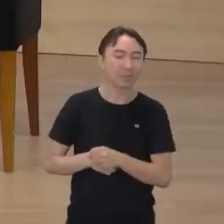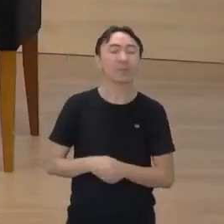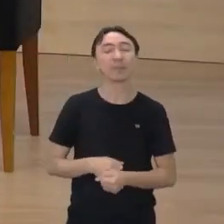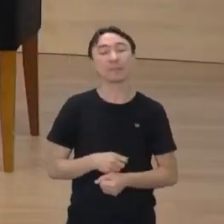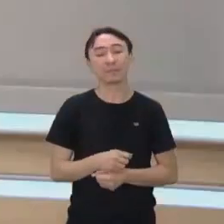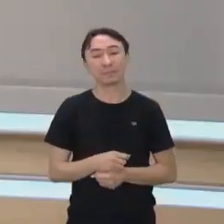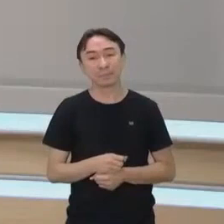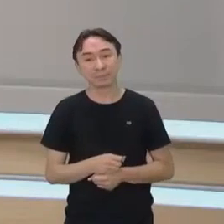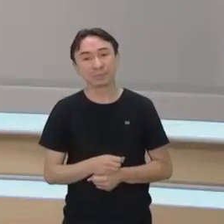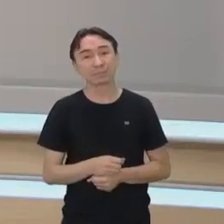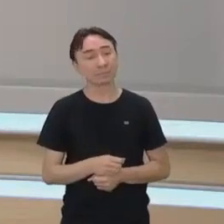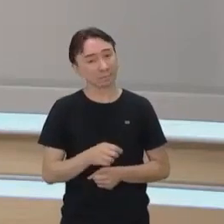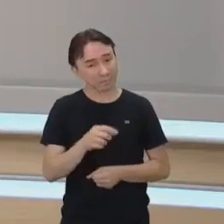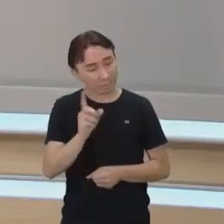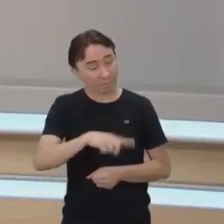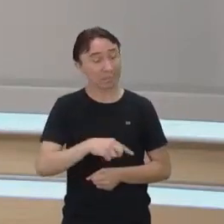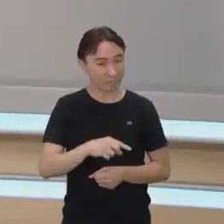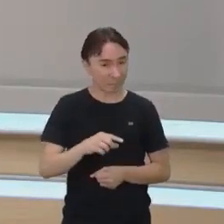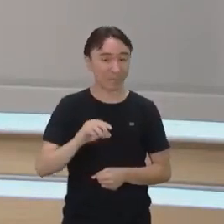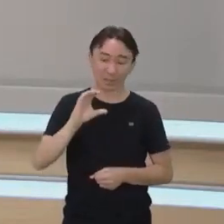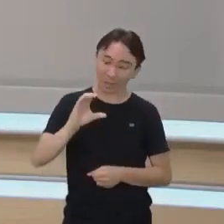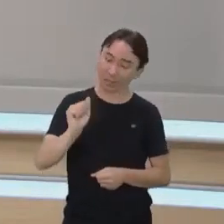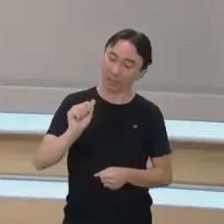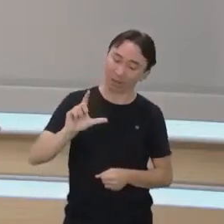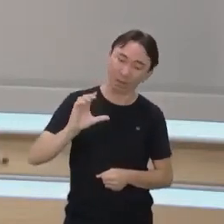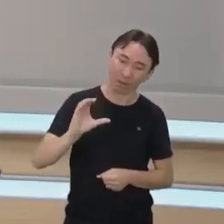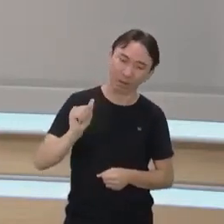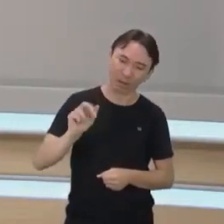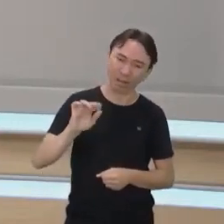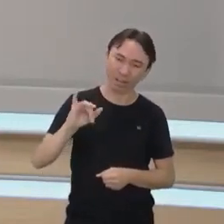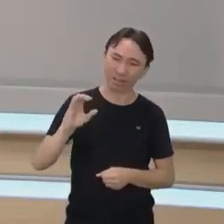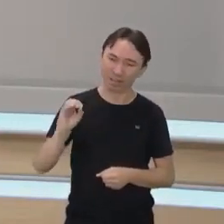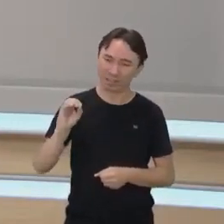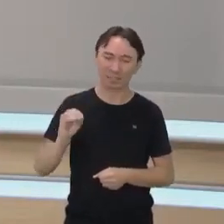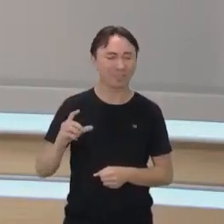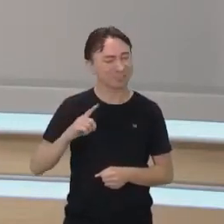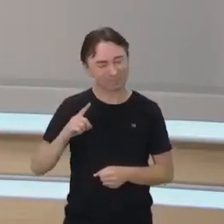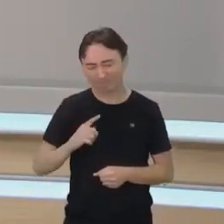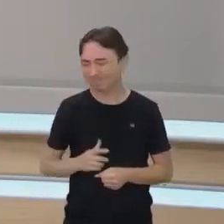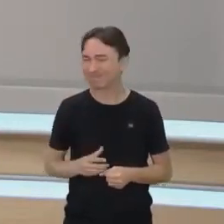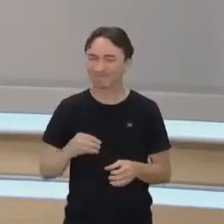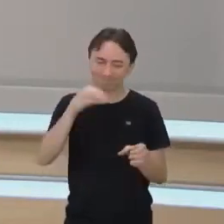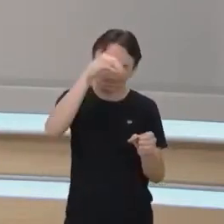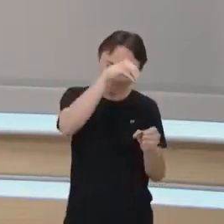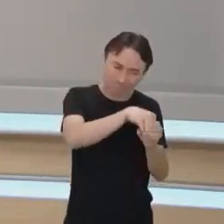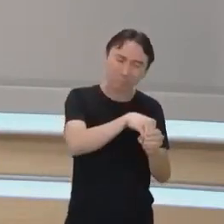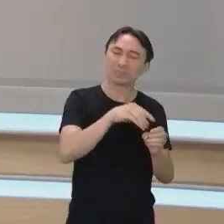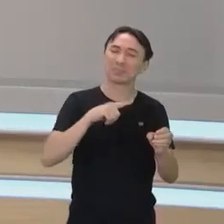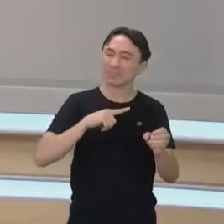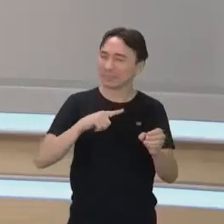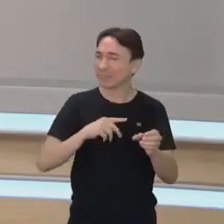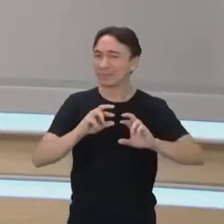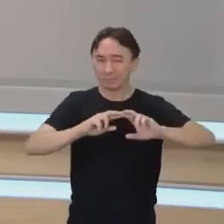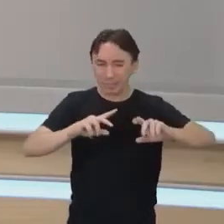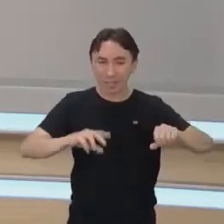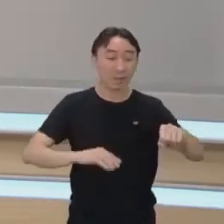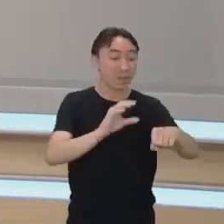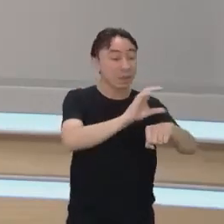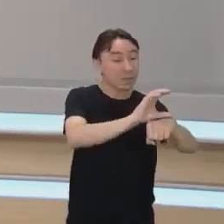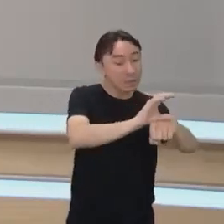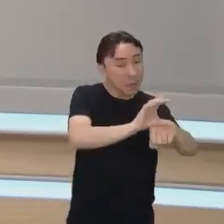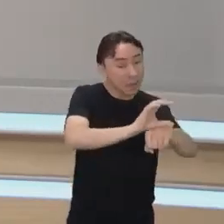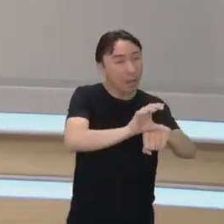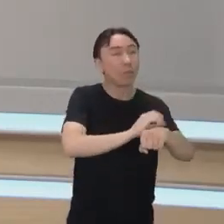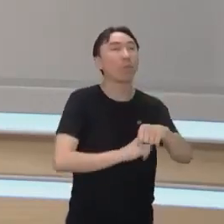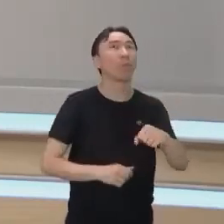aí, tal. O calcário está presente em diversos materiais da construção civil. Está presente no concreto, ele está presente no